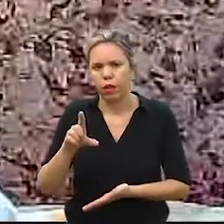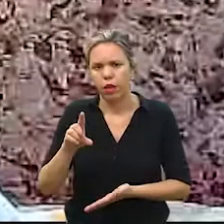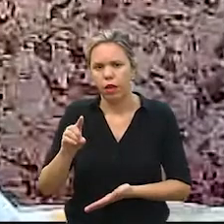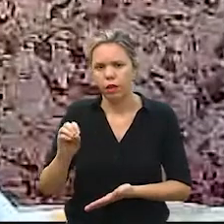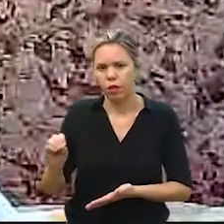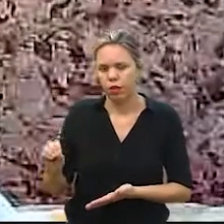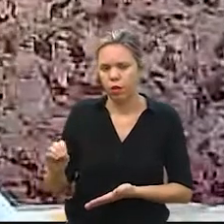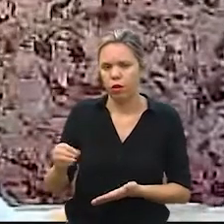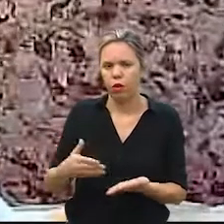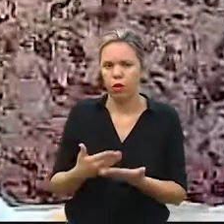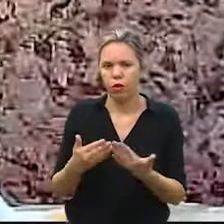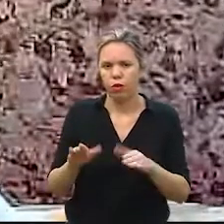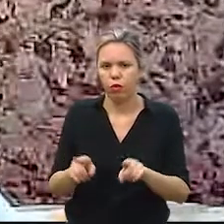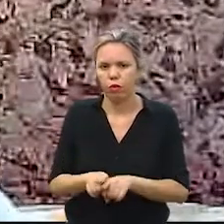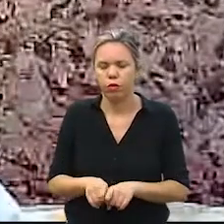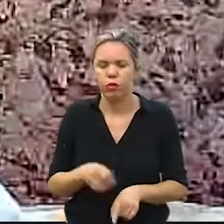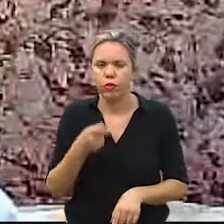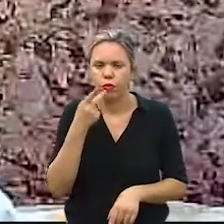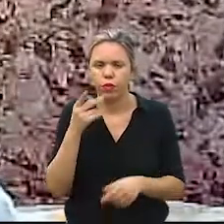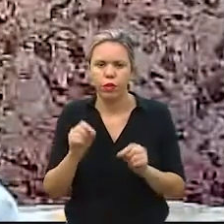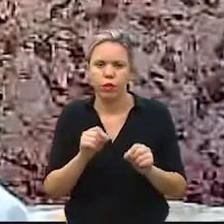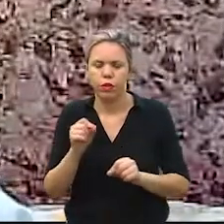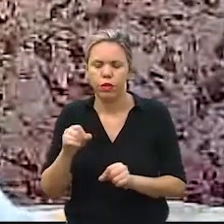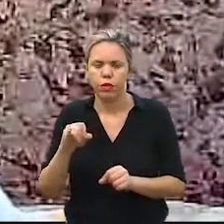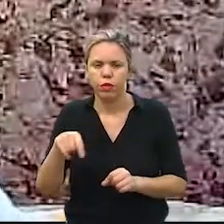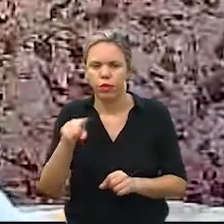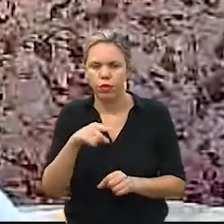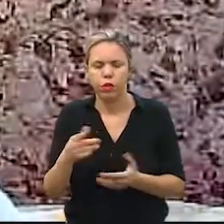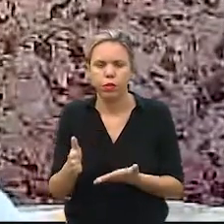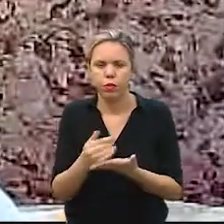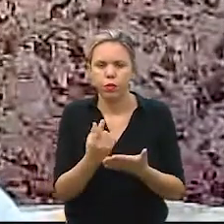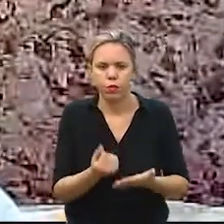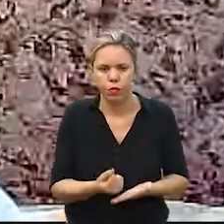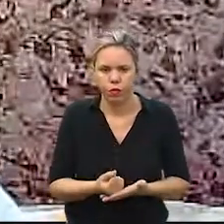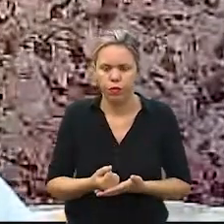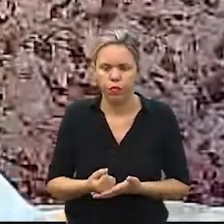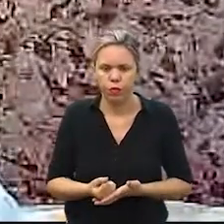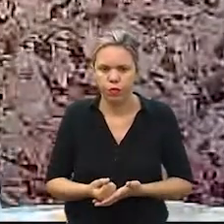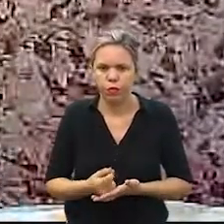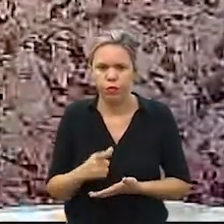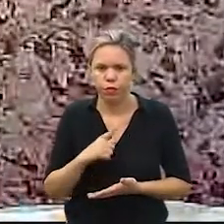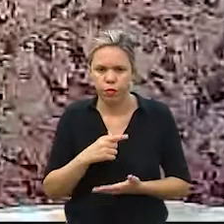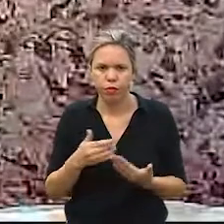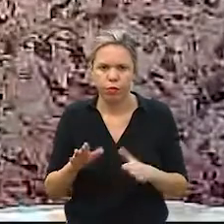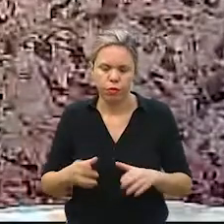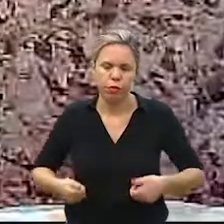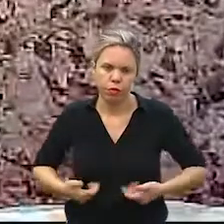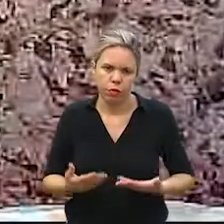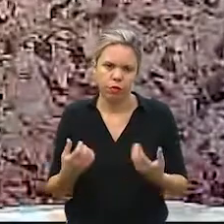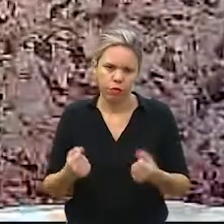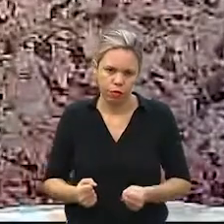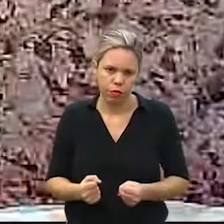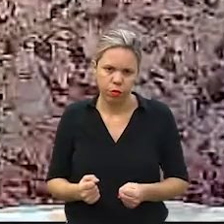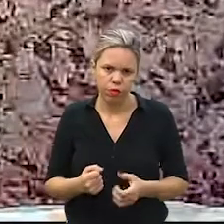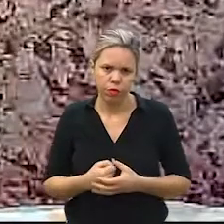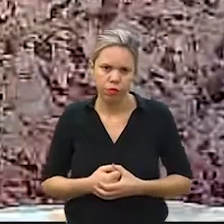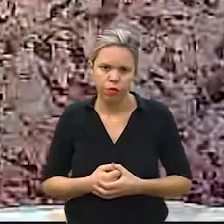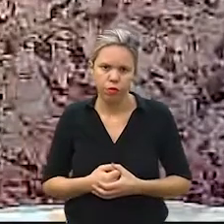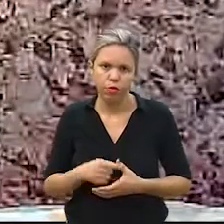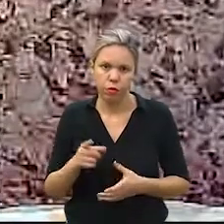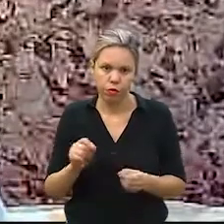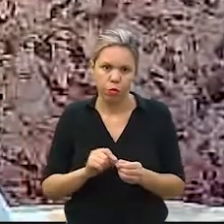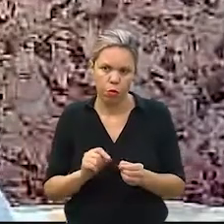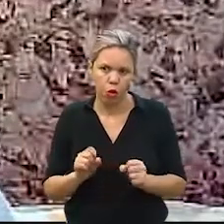São autorizações, e diz o seguinte: se você arrecadar, você está autorizado a gastar. Quer dizer, você